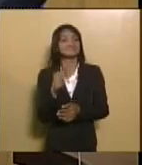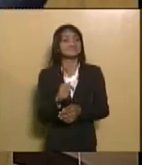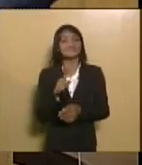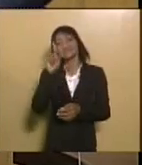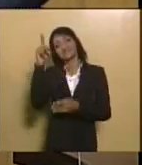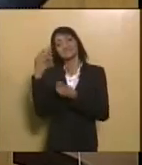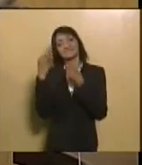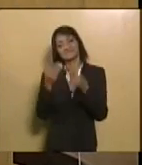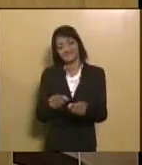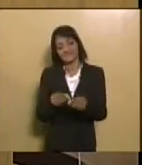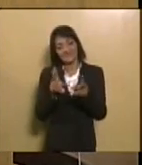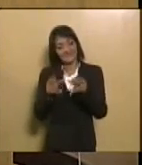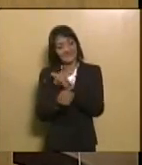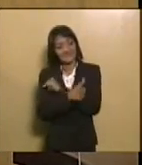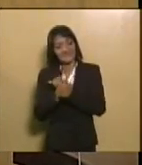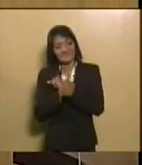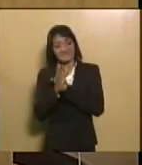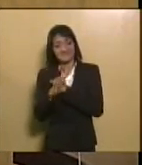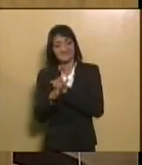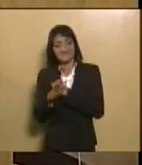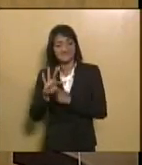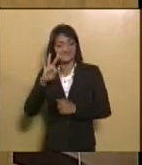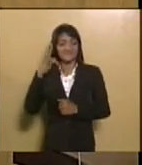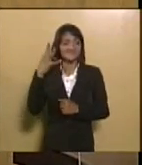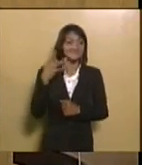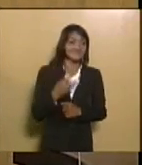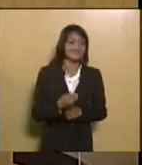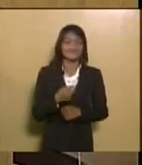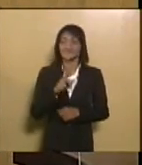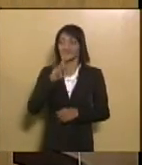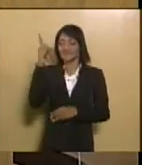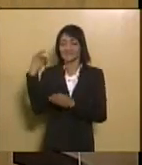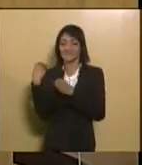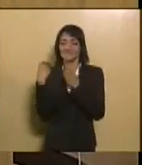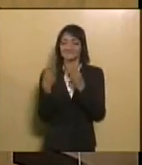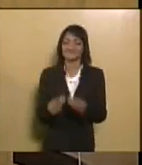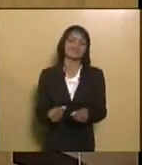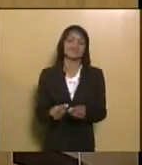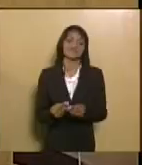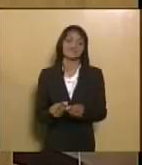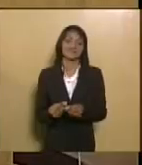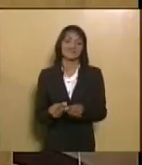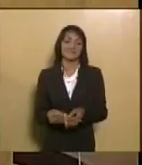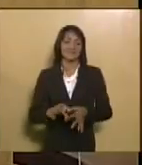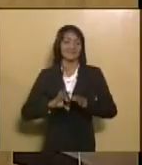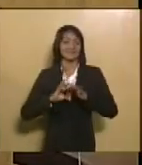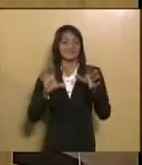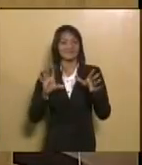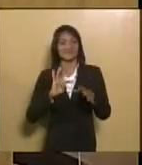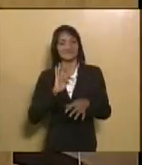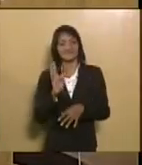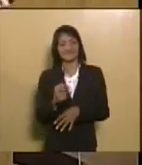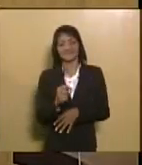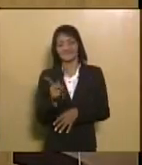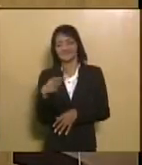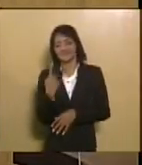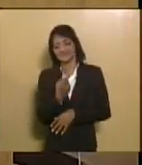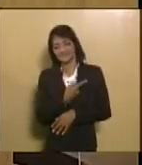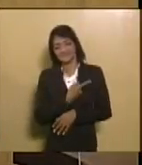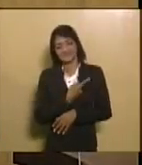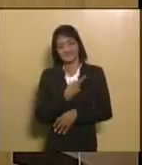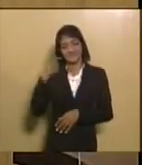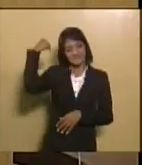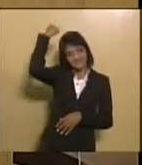atributos morais. E todos os atributos morais de Deus estão acessíveis a todos nós.